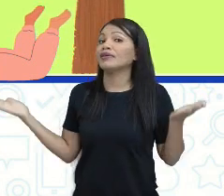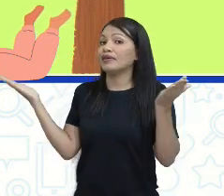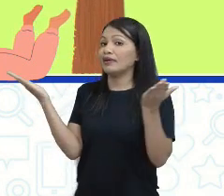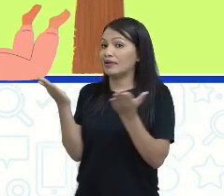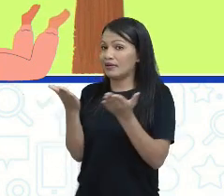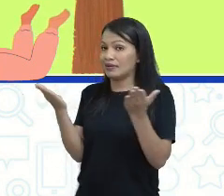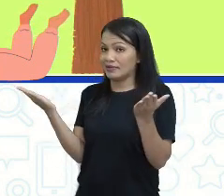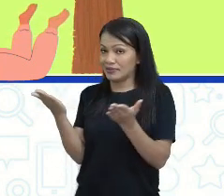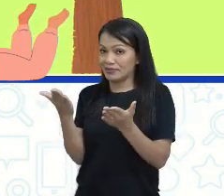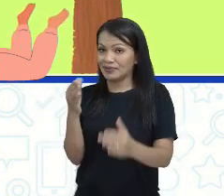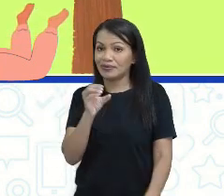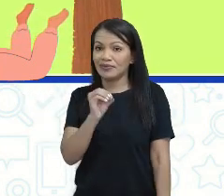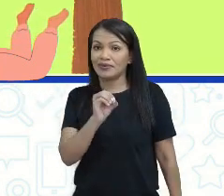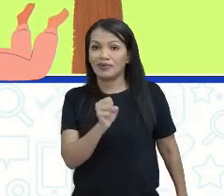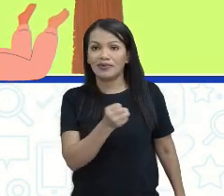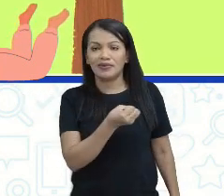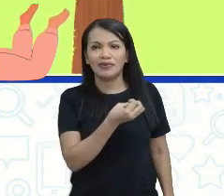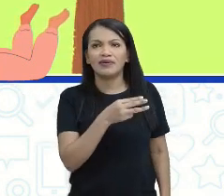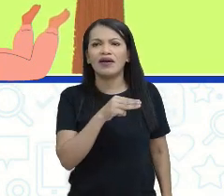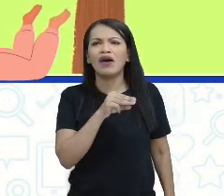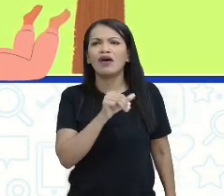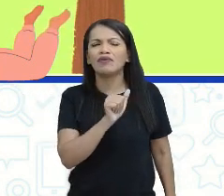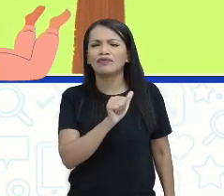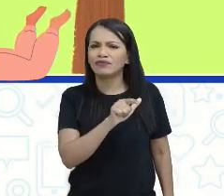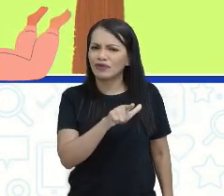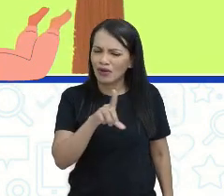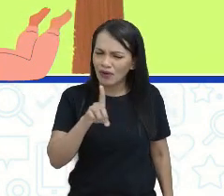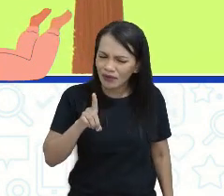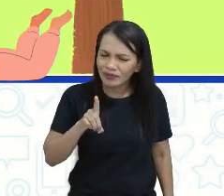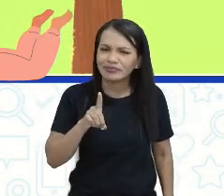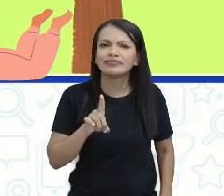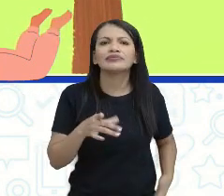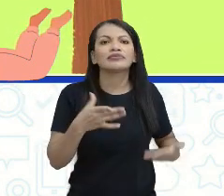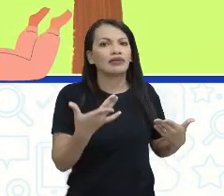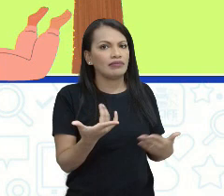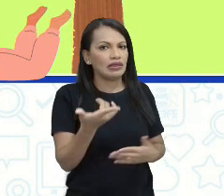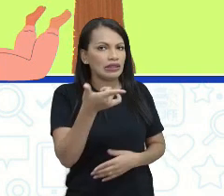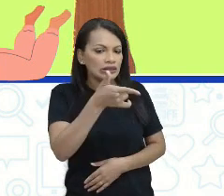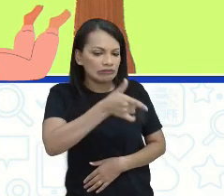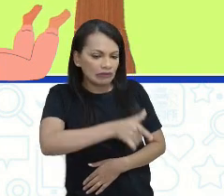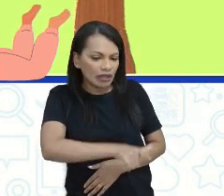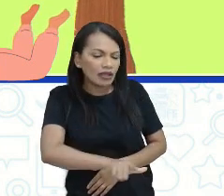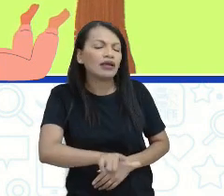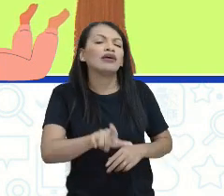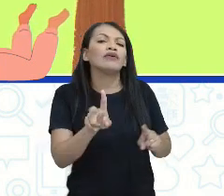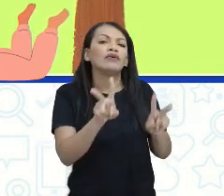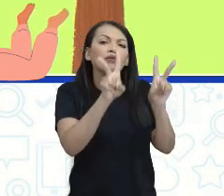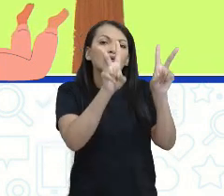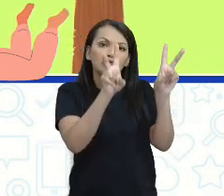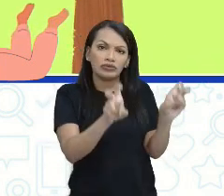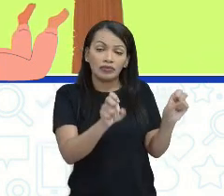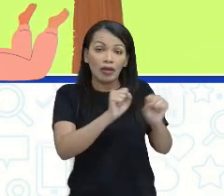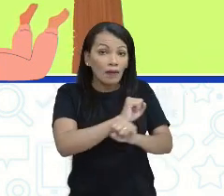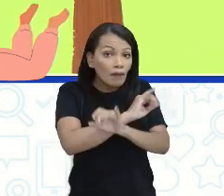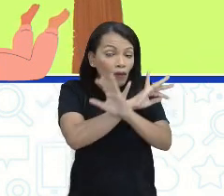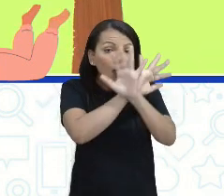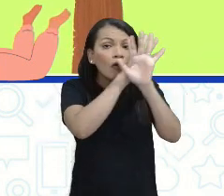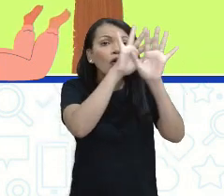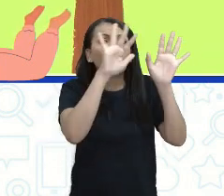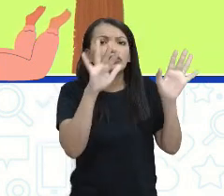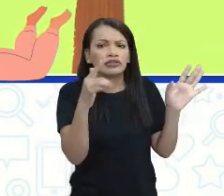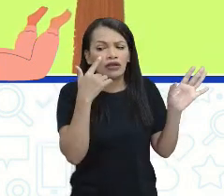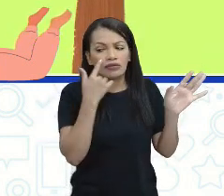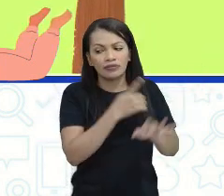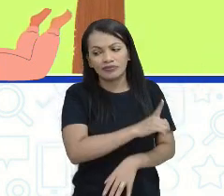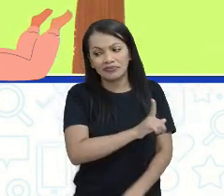Oswald, em seu Meus 8 Anos, né, que ele inclusive repete o título para deixar muito clara a